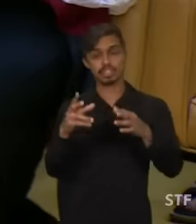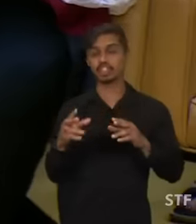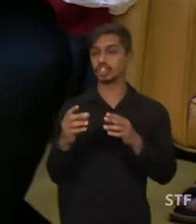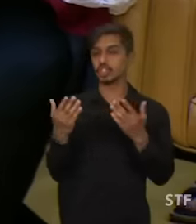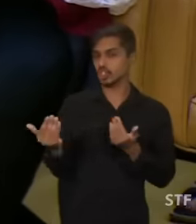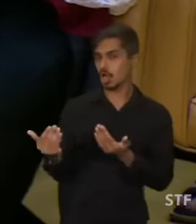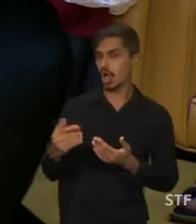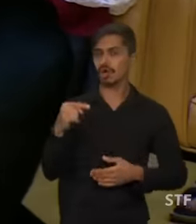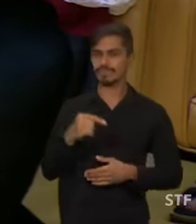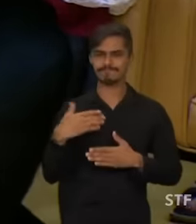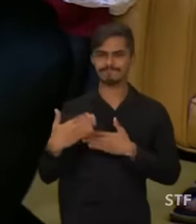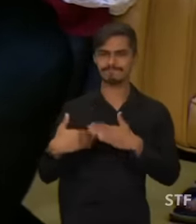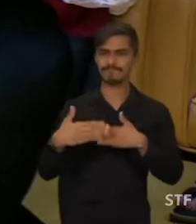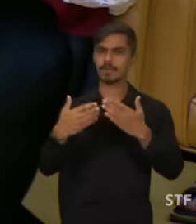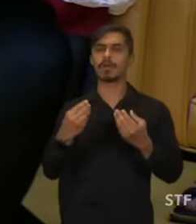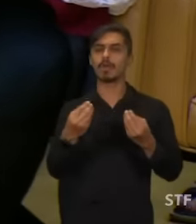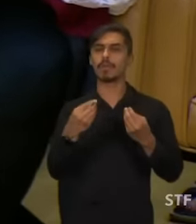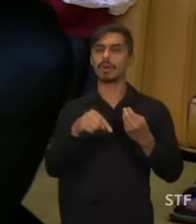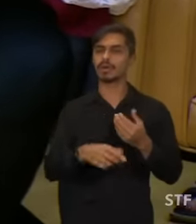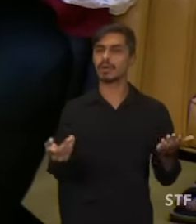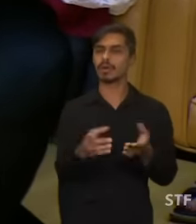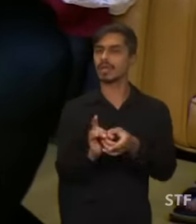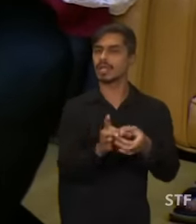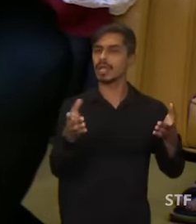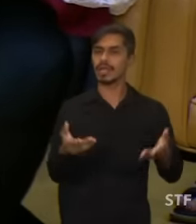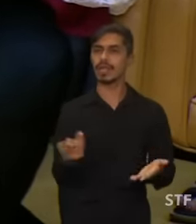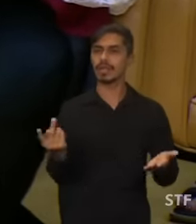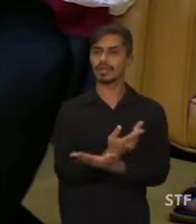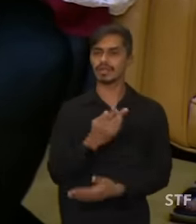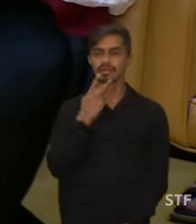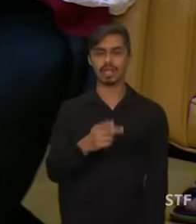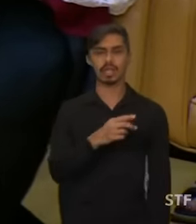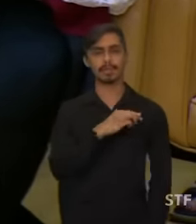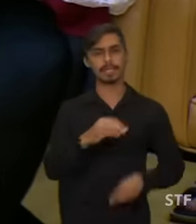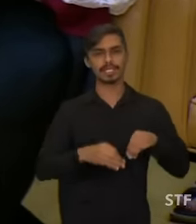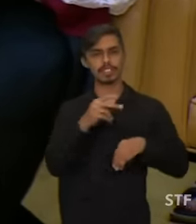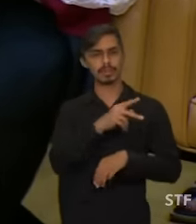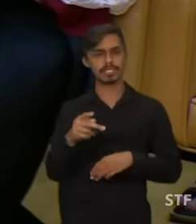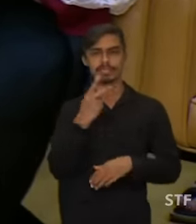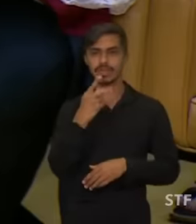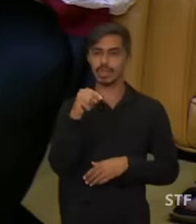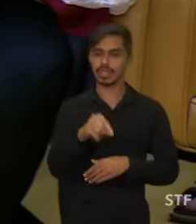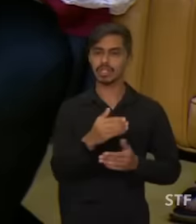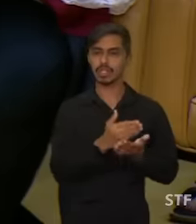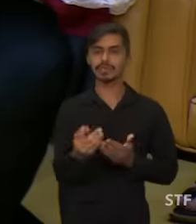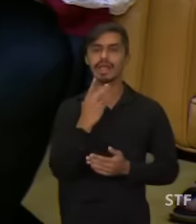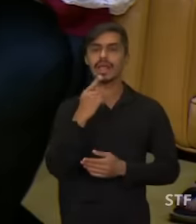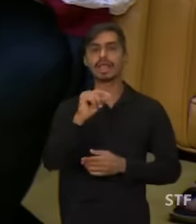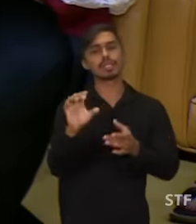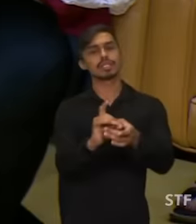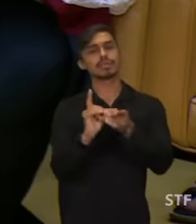se firmando, né, como é a nossa democracia, como bem disse o ministro-presidente aqui no começo da sessão, é uma democracia que